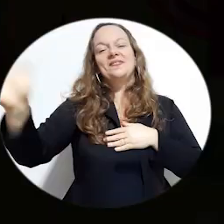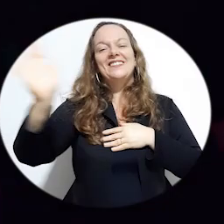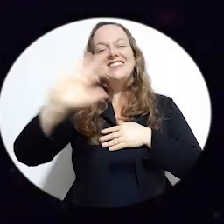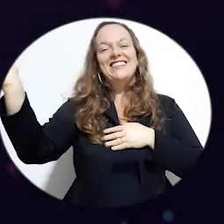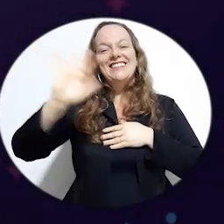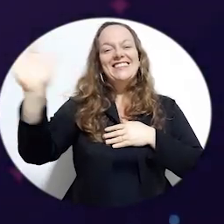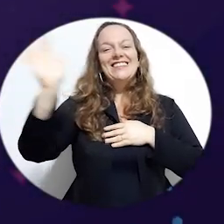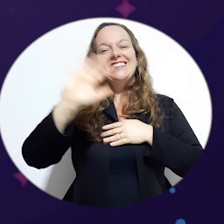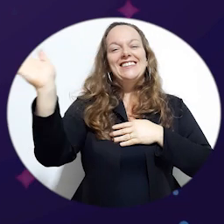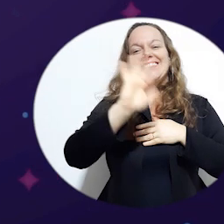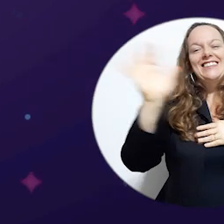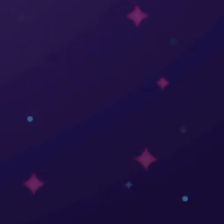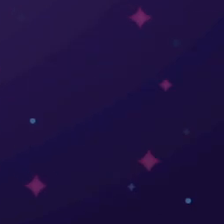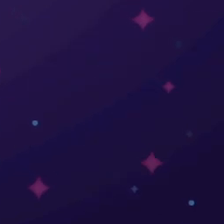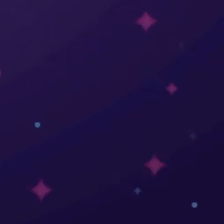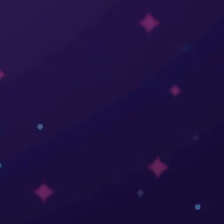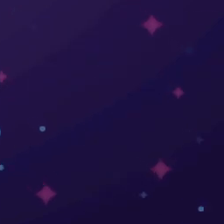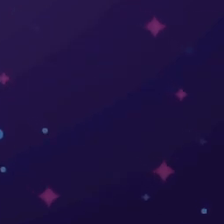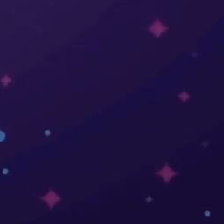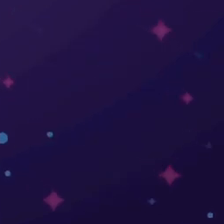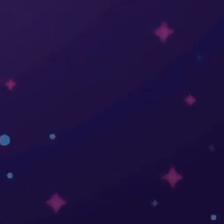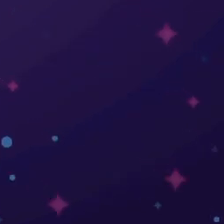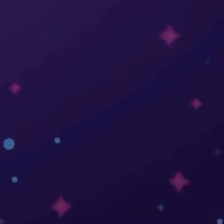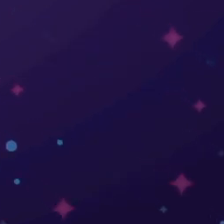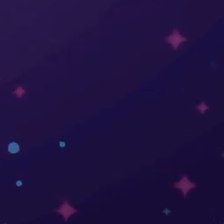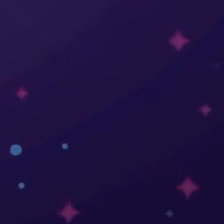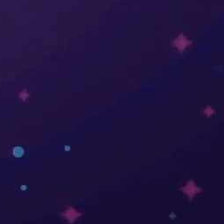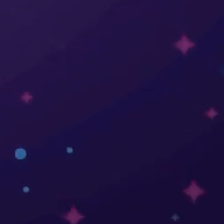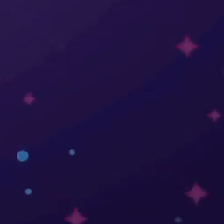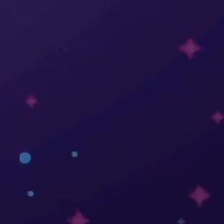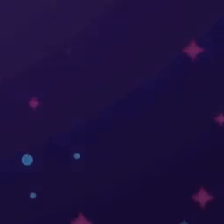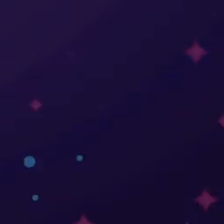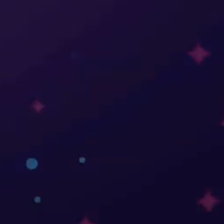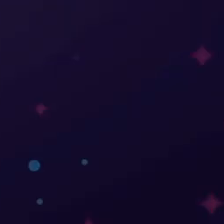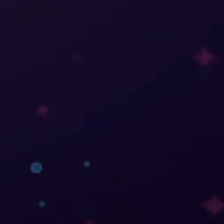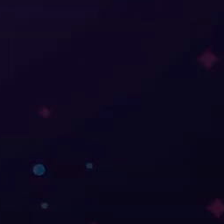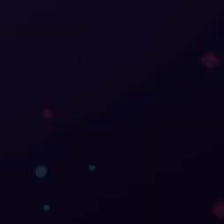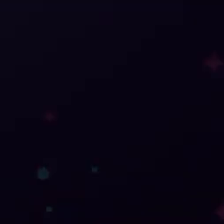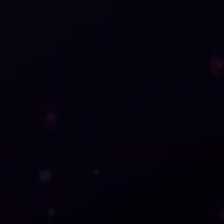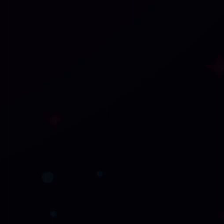Tchau! Vida aqui.